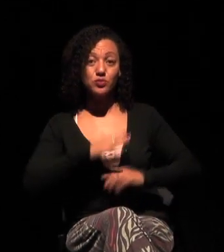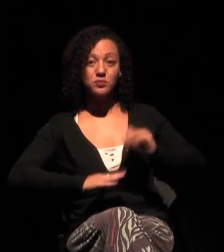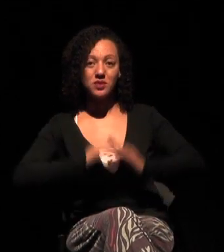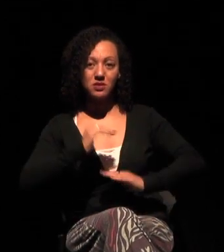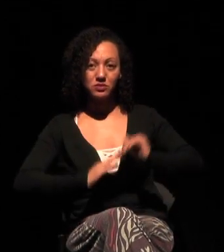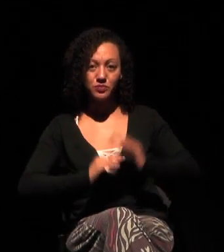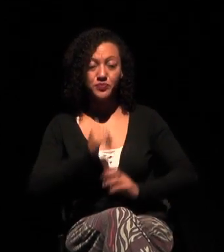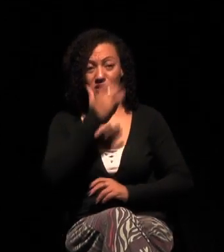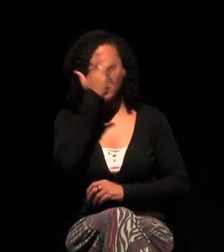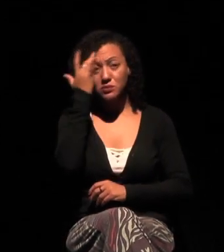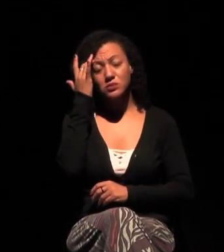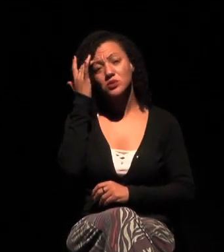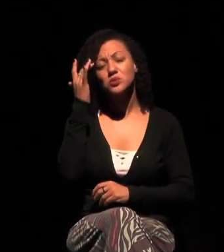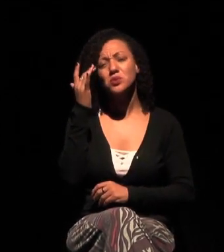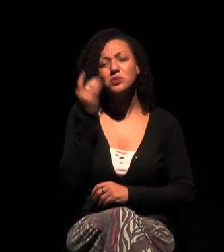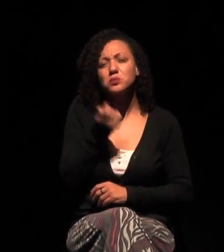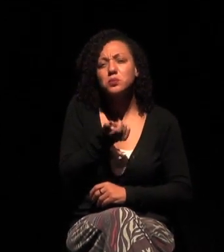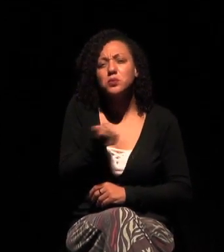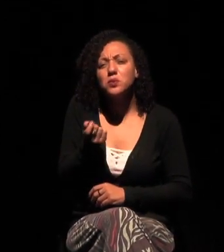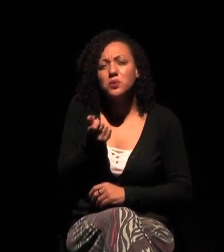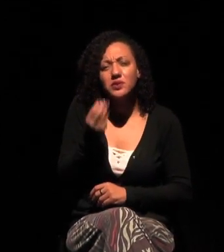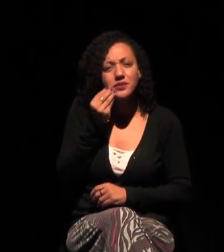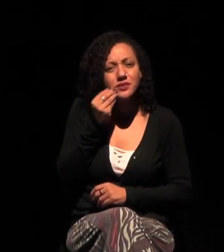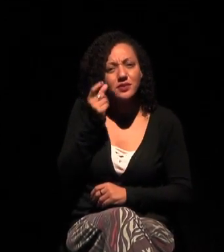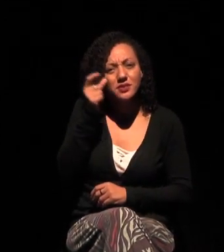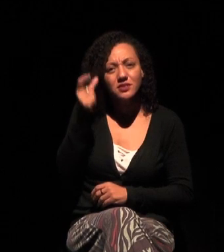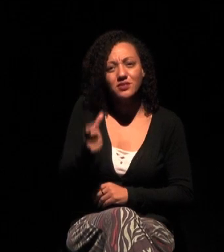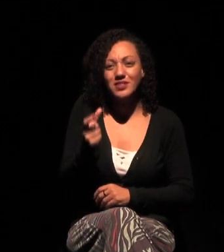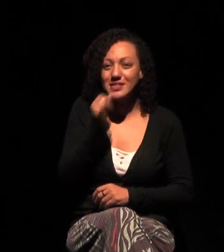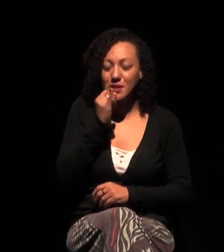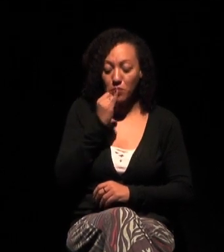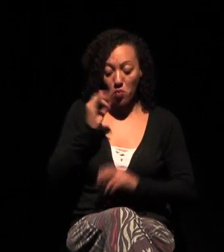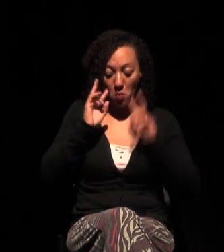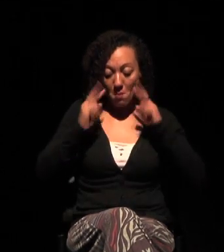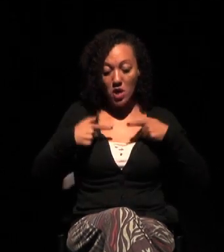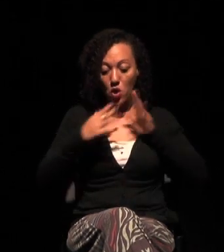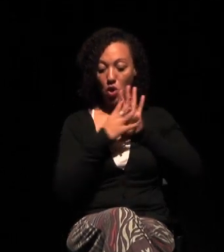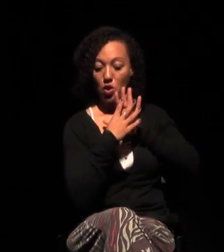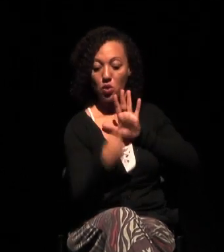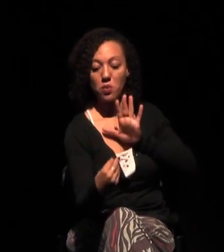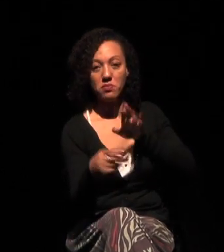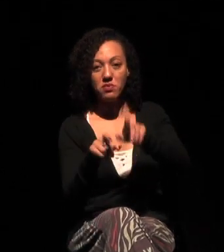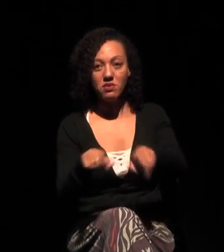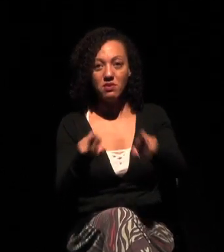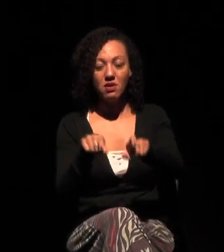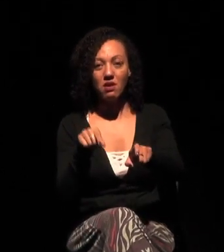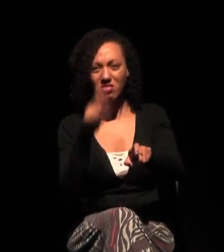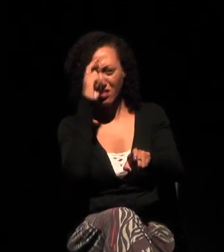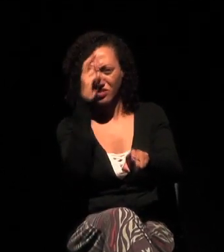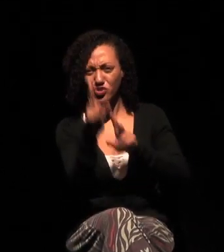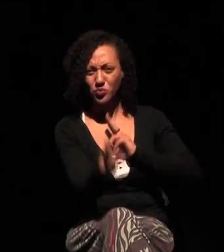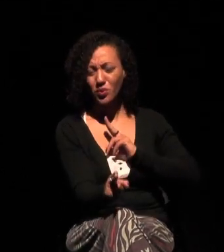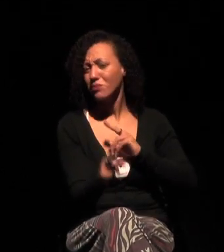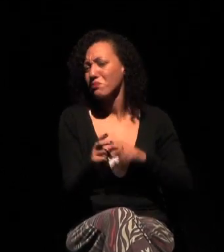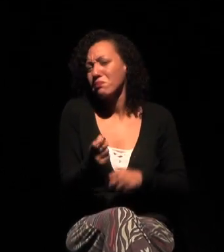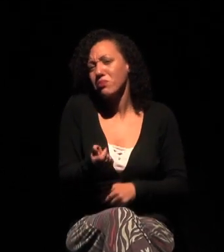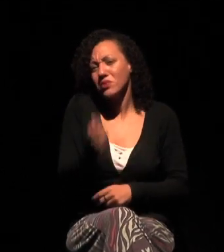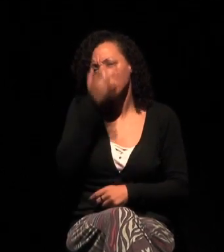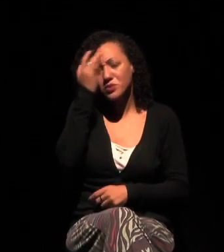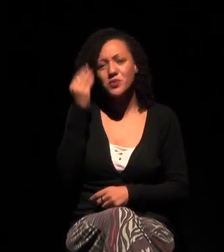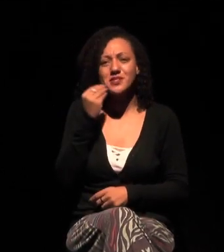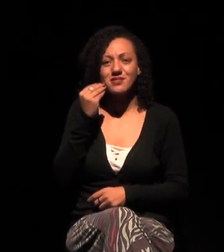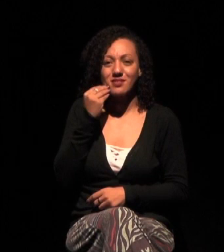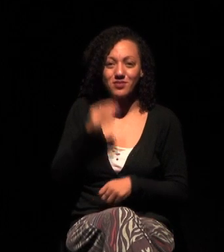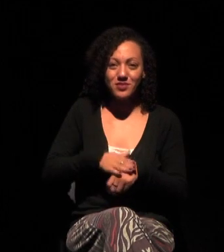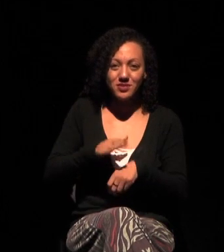interessado em tentar reproduzir o comportamento do ser humano no quesito inteligência e eu acho que é porque